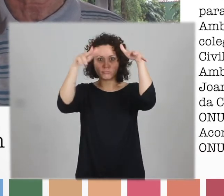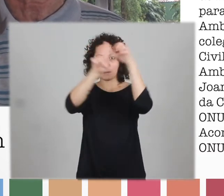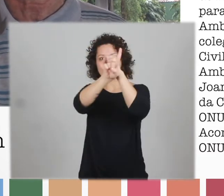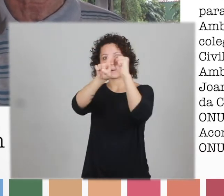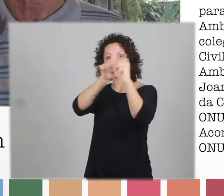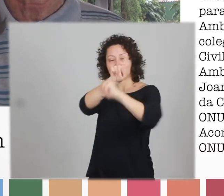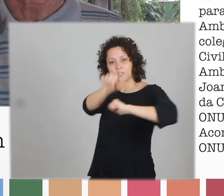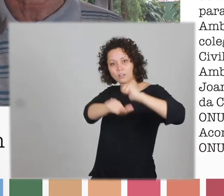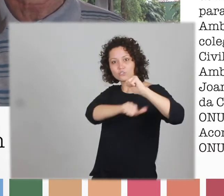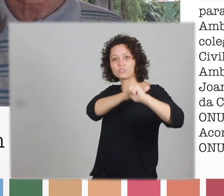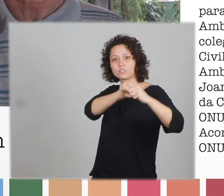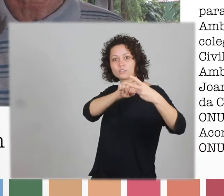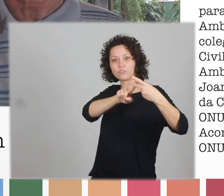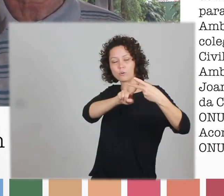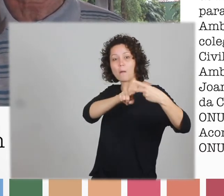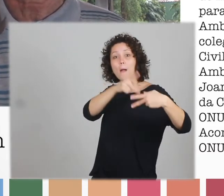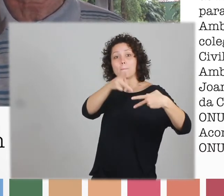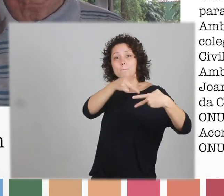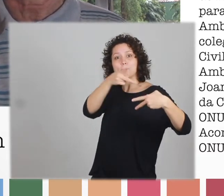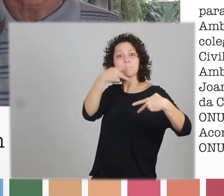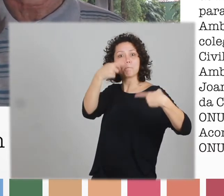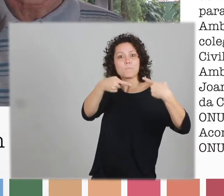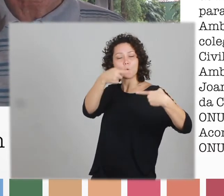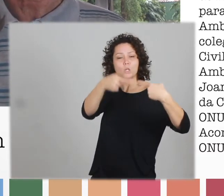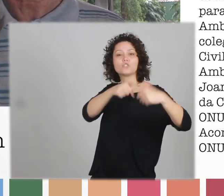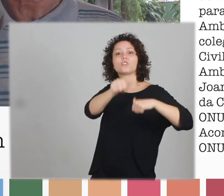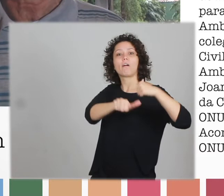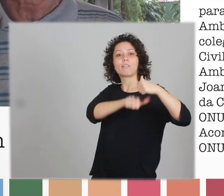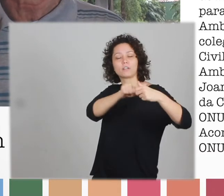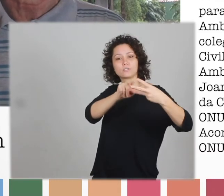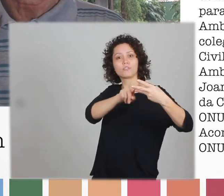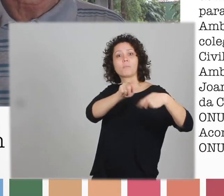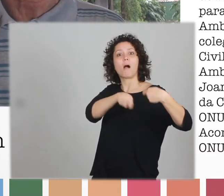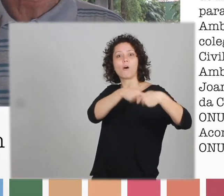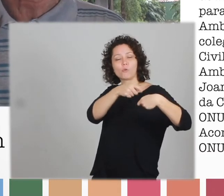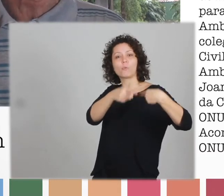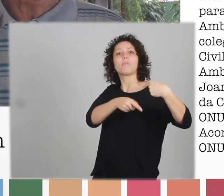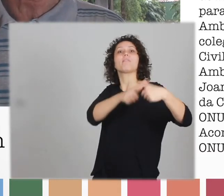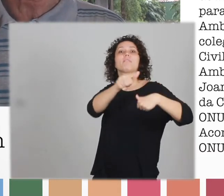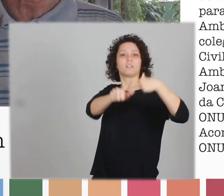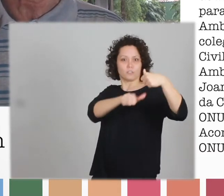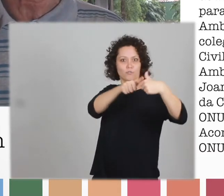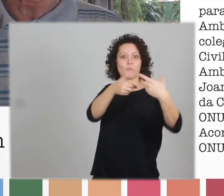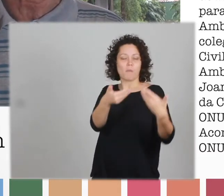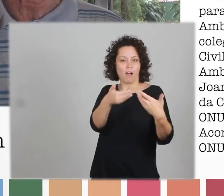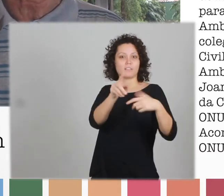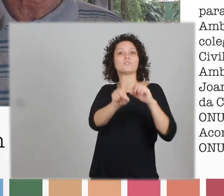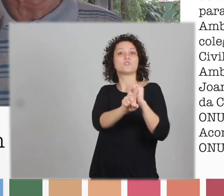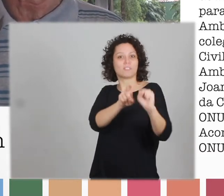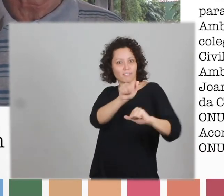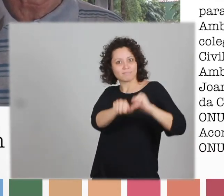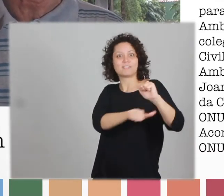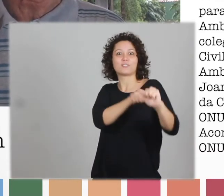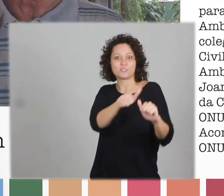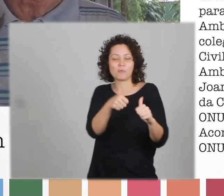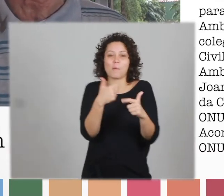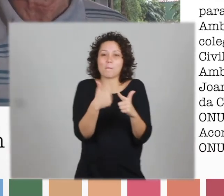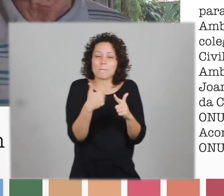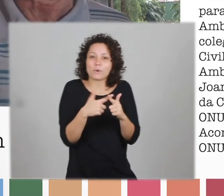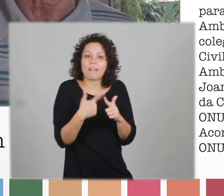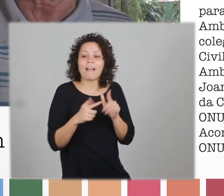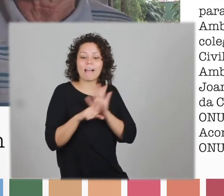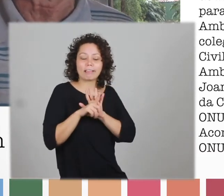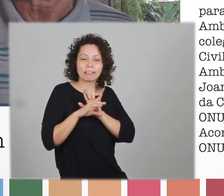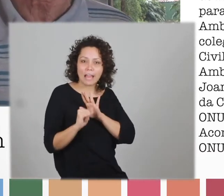na política e na economia em direção à sustentabilidade. Isso porque certos critérios, padrões e regras, inclusive